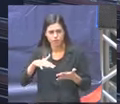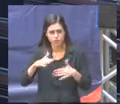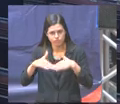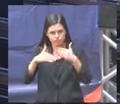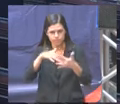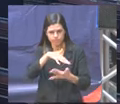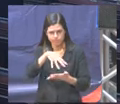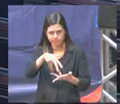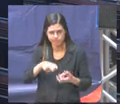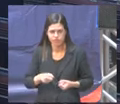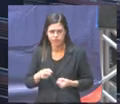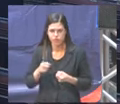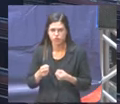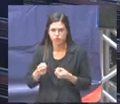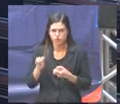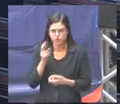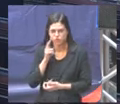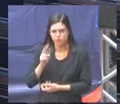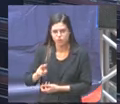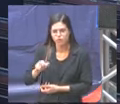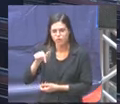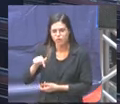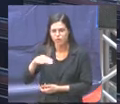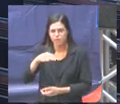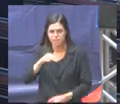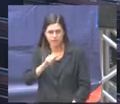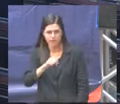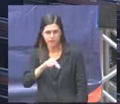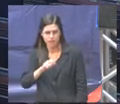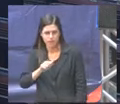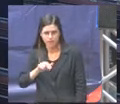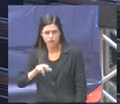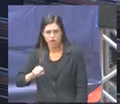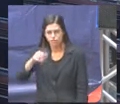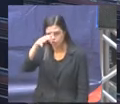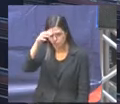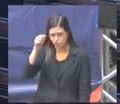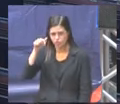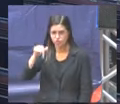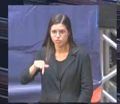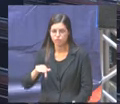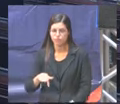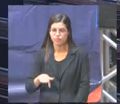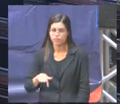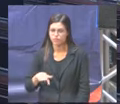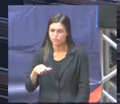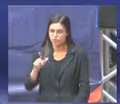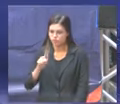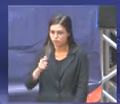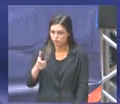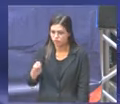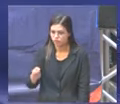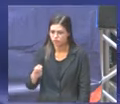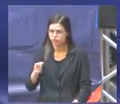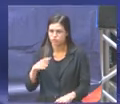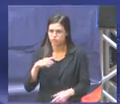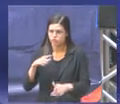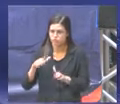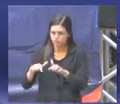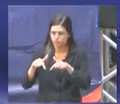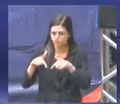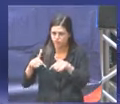vimos recentemente na Declaração de Manaus. Em particular, o Brasil, na sua presença do G20, tem destacado iniciativas como a Iniciativa Global